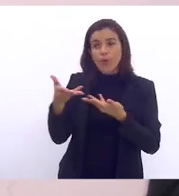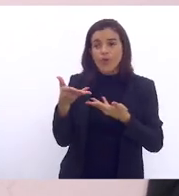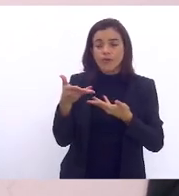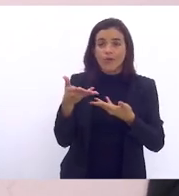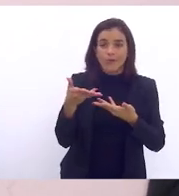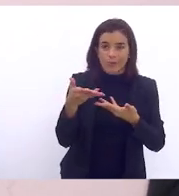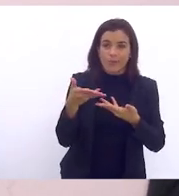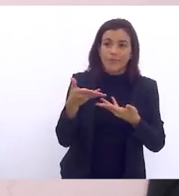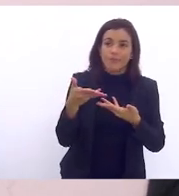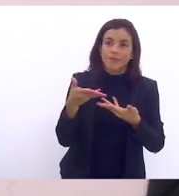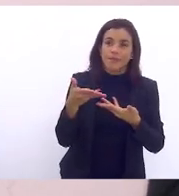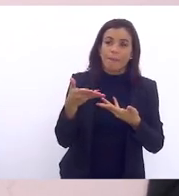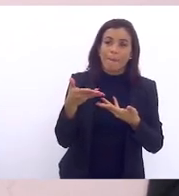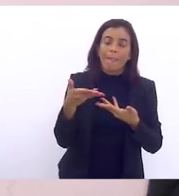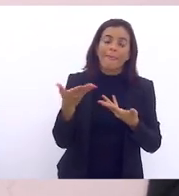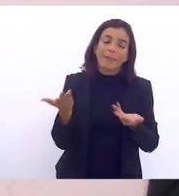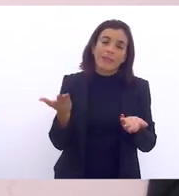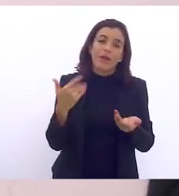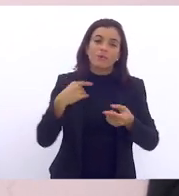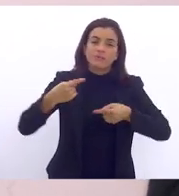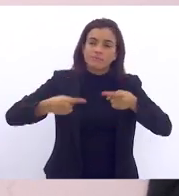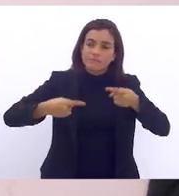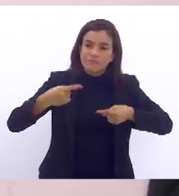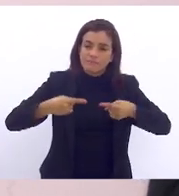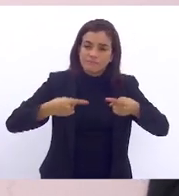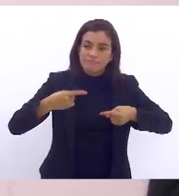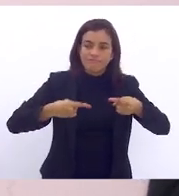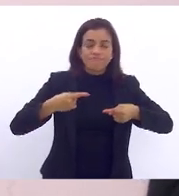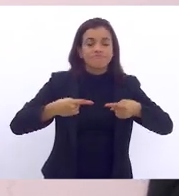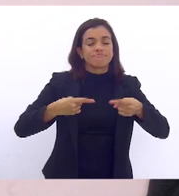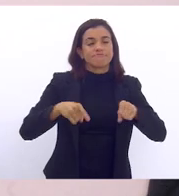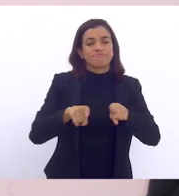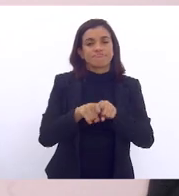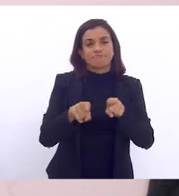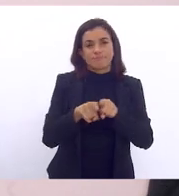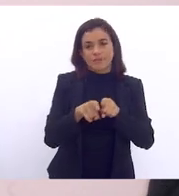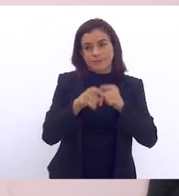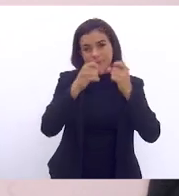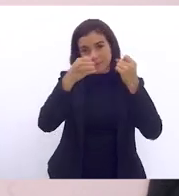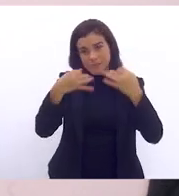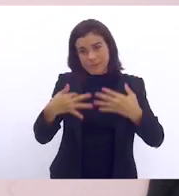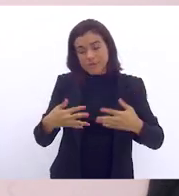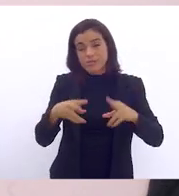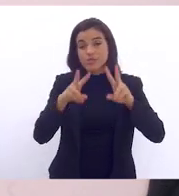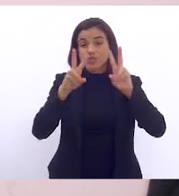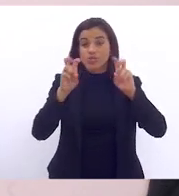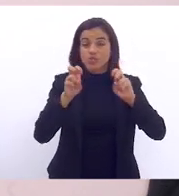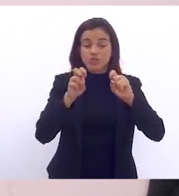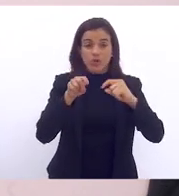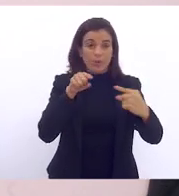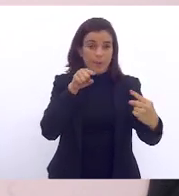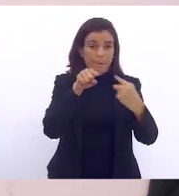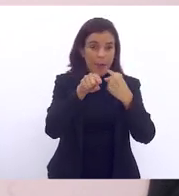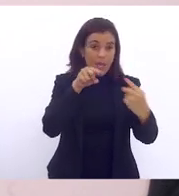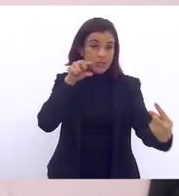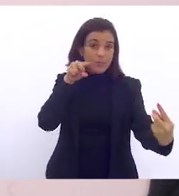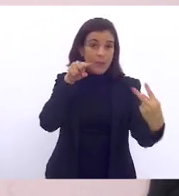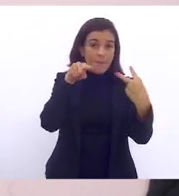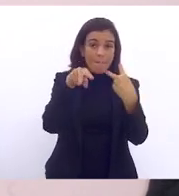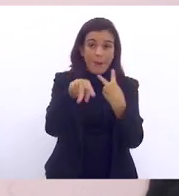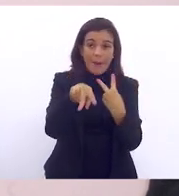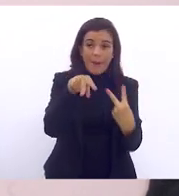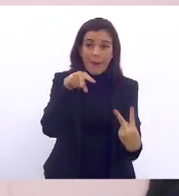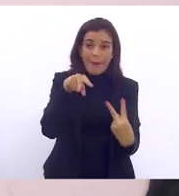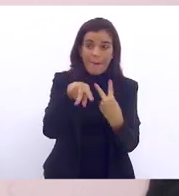não é eu acho que esse debate vai ser colocado assim como também a questão da duplicação né Assim como também a